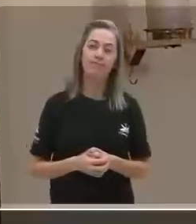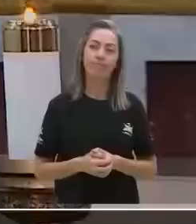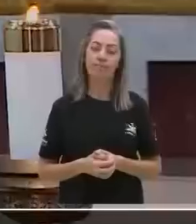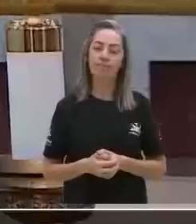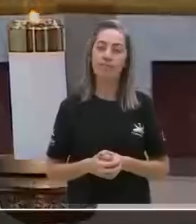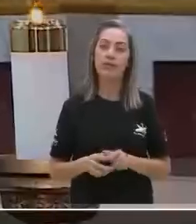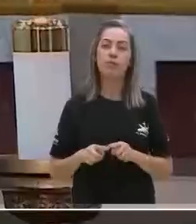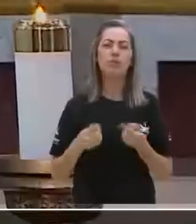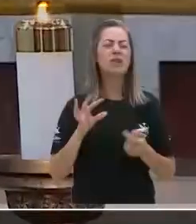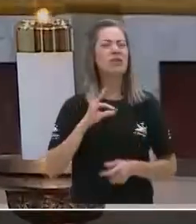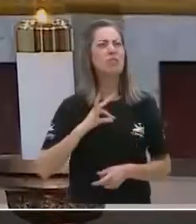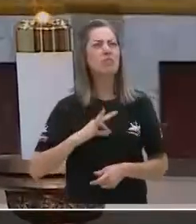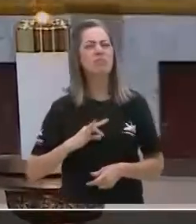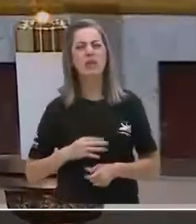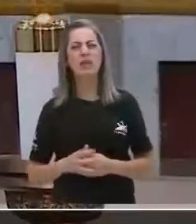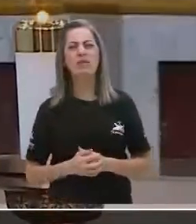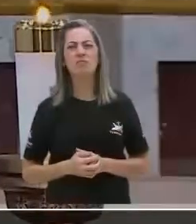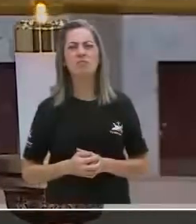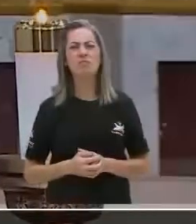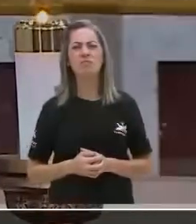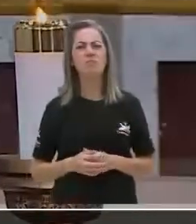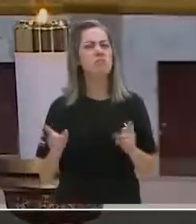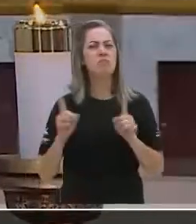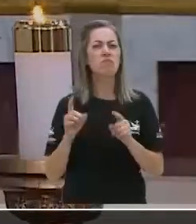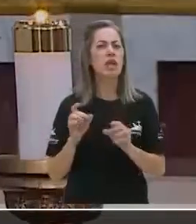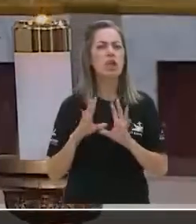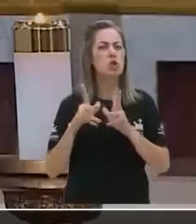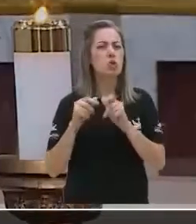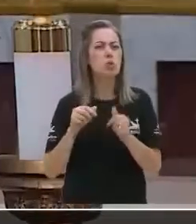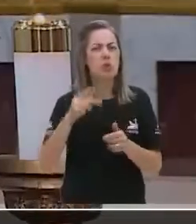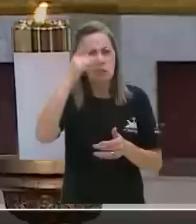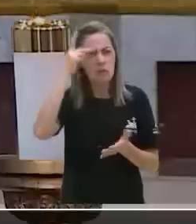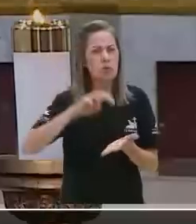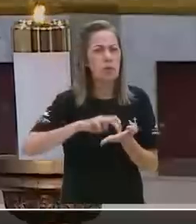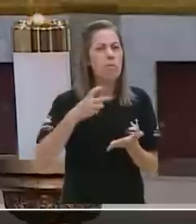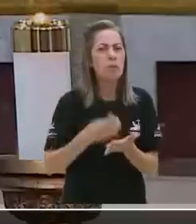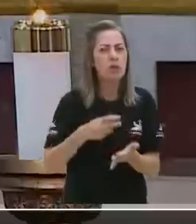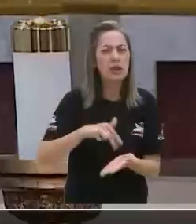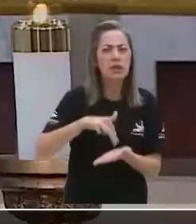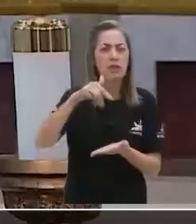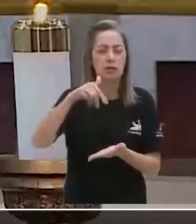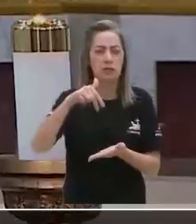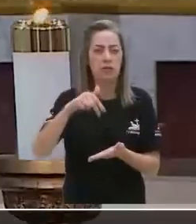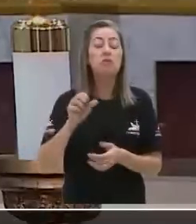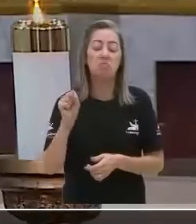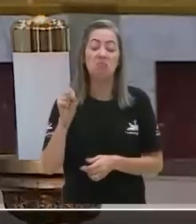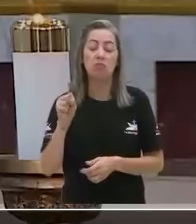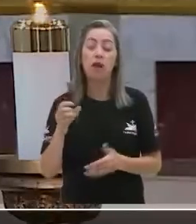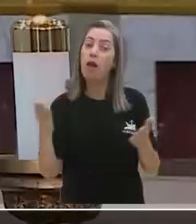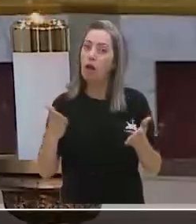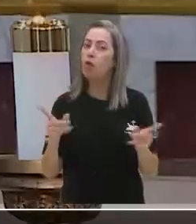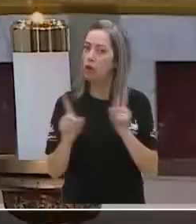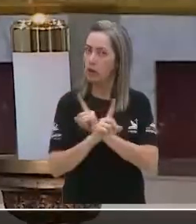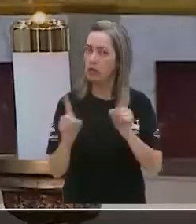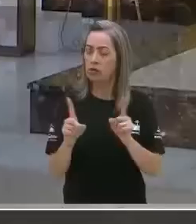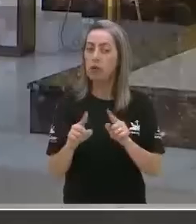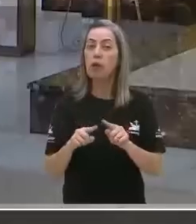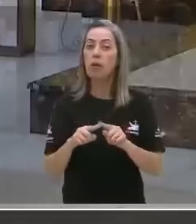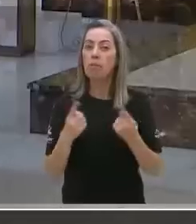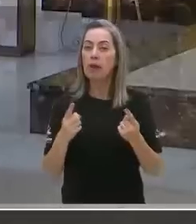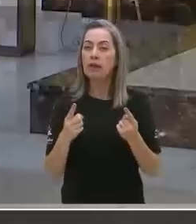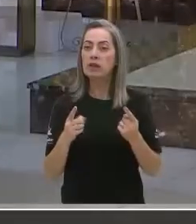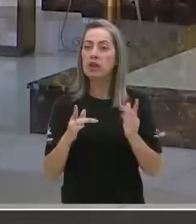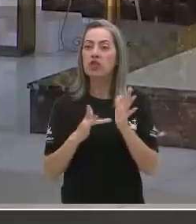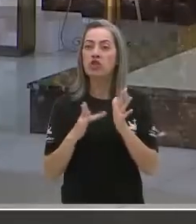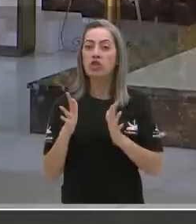Mas padre, nem todo morto ressuscita. De fato, agora não. Mas será que ele está falando de